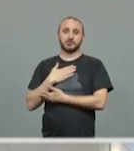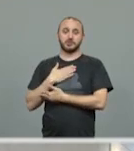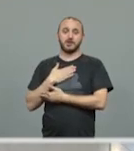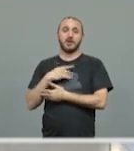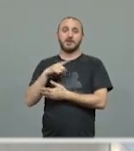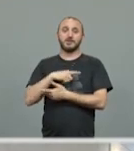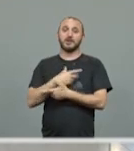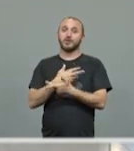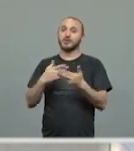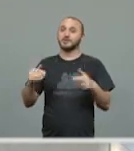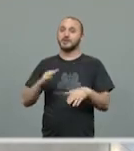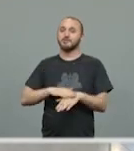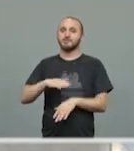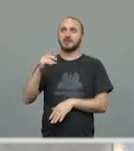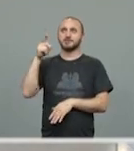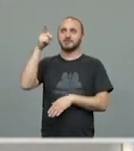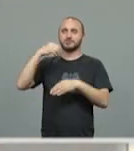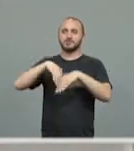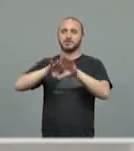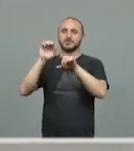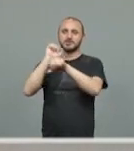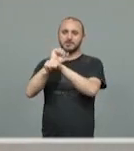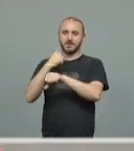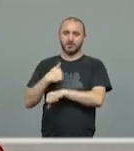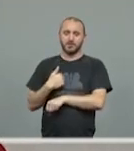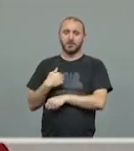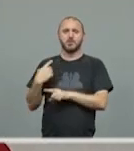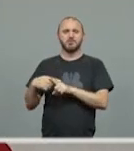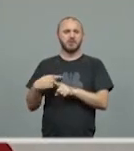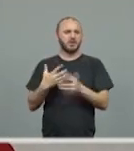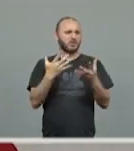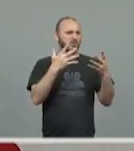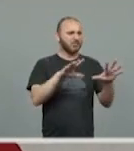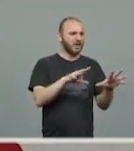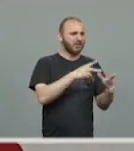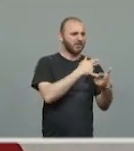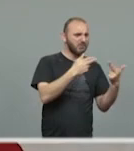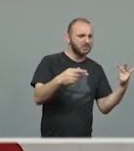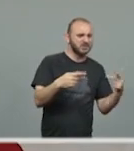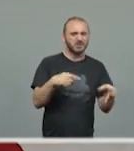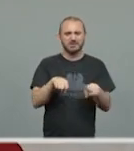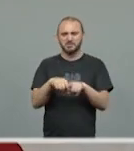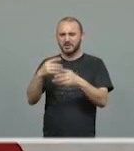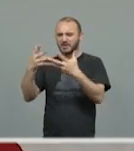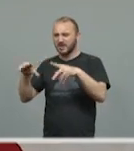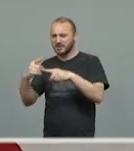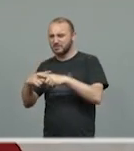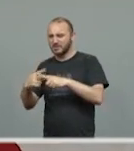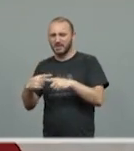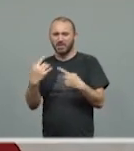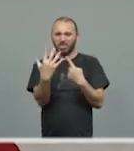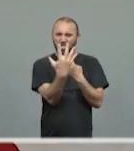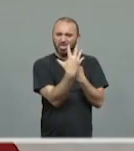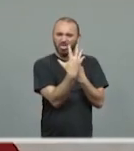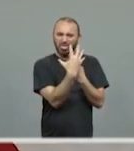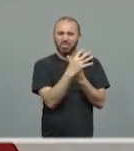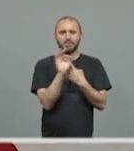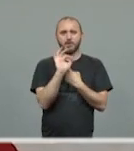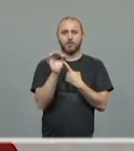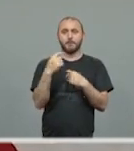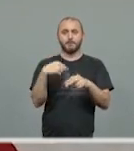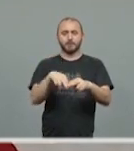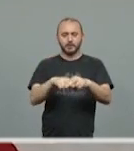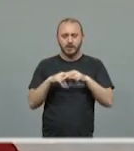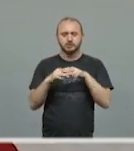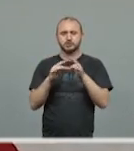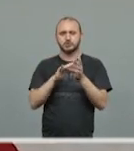tem algo mais. Por que eu não vou querer isso? Não é porque o outro vai ficar descontente. Por Jesus